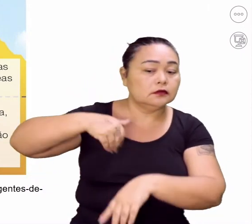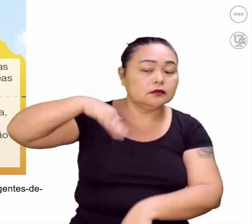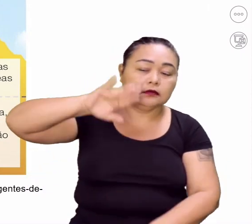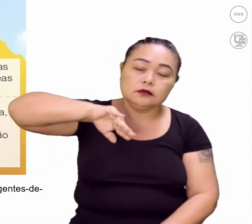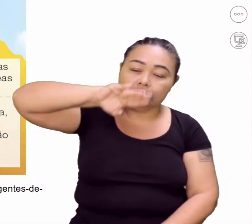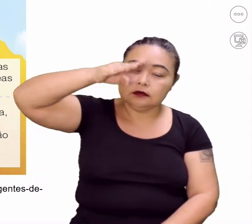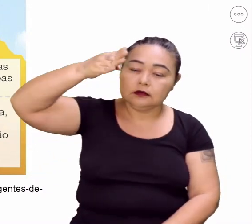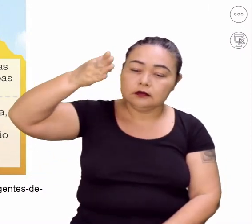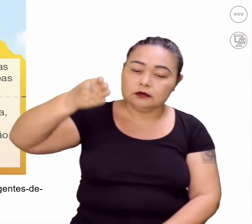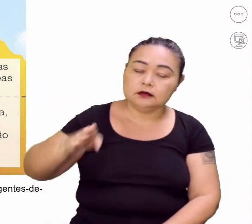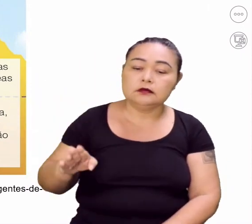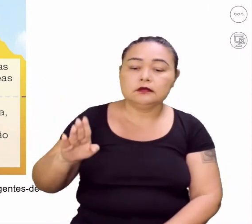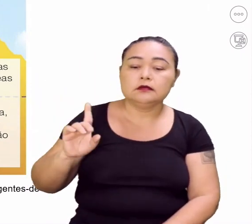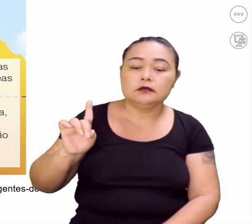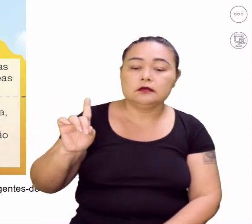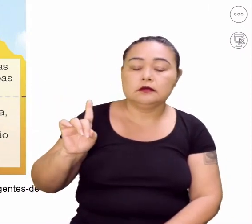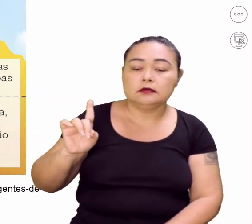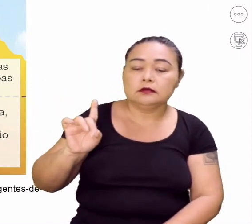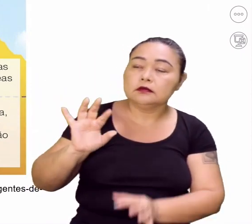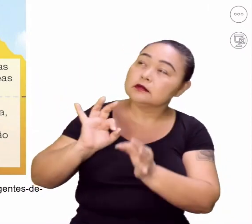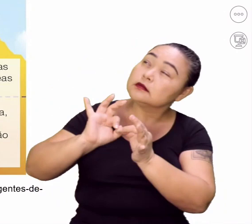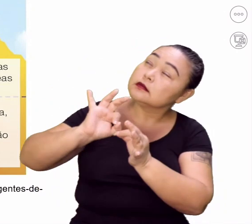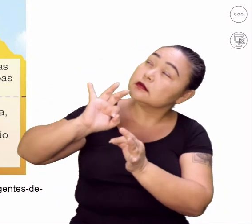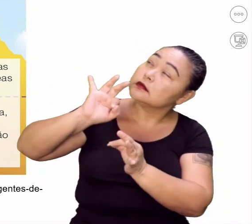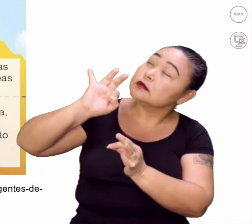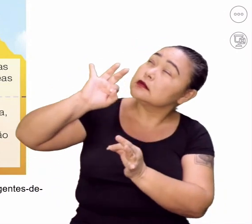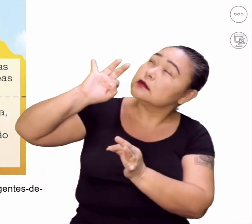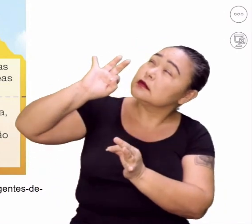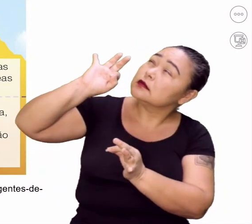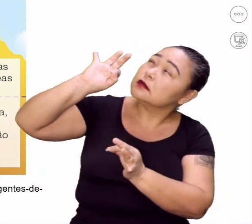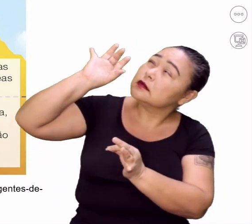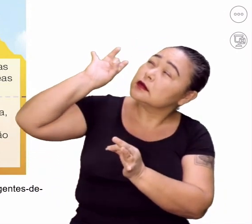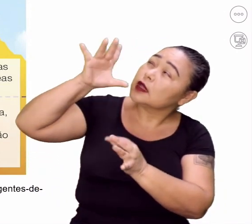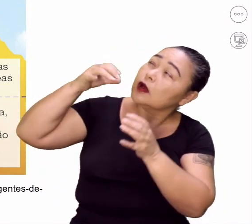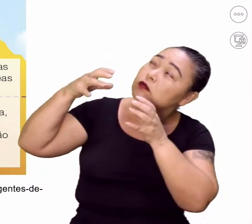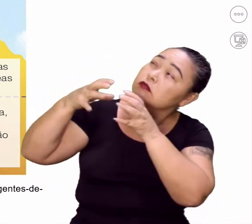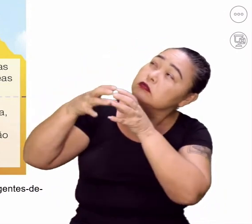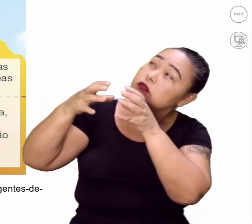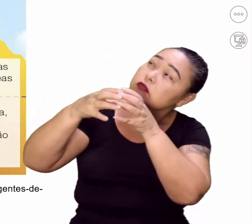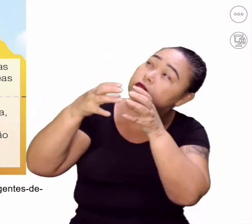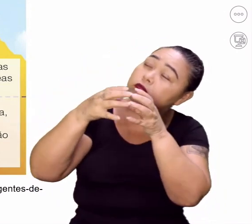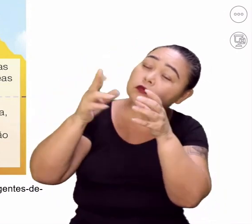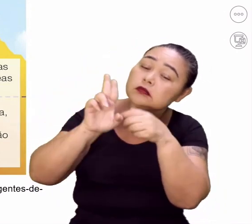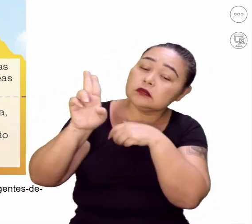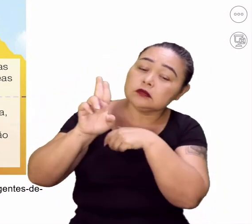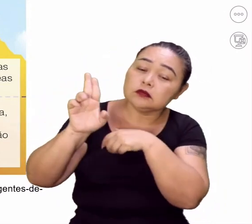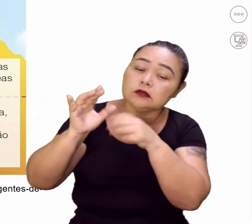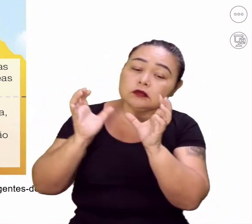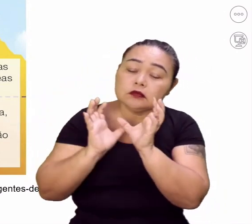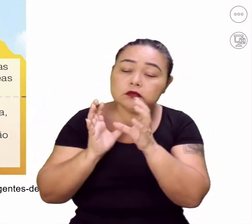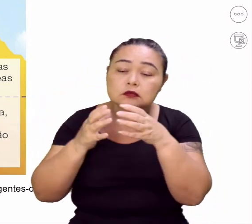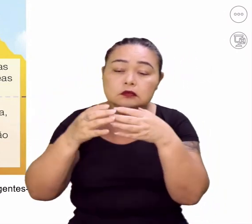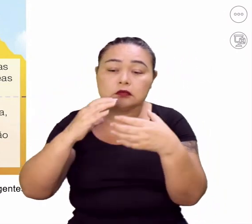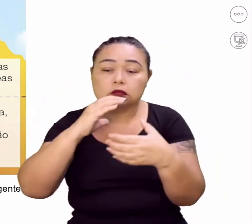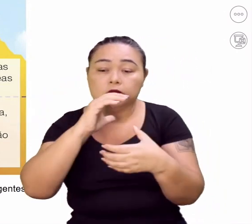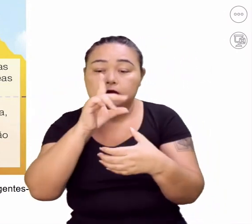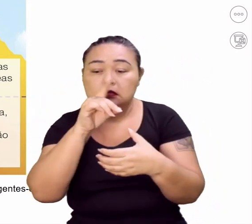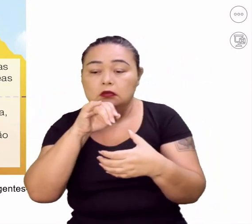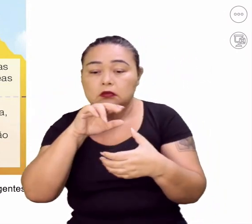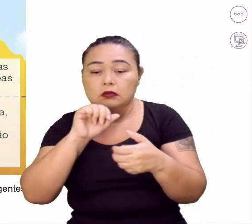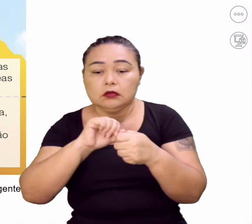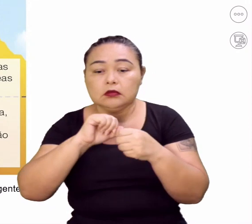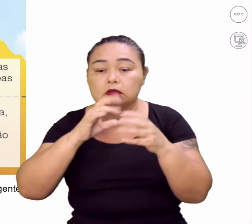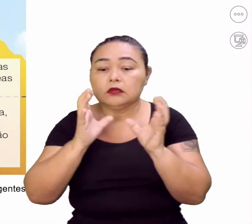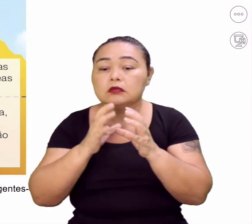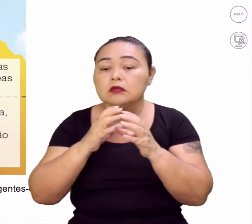elevadas da superfície, com altitudes eminentes. Para um conjunto de montanhas, dá-se o nome de cadeia de montanhas ou